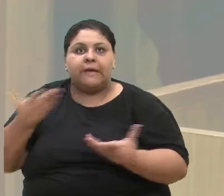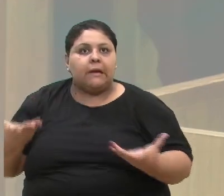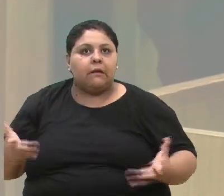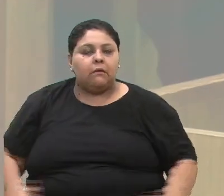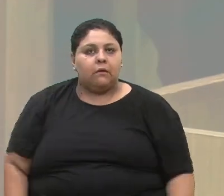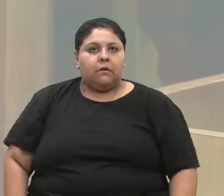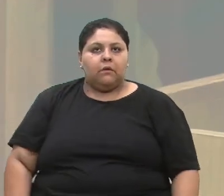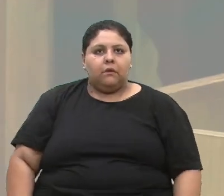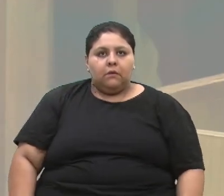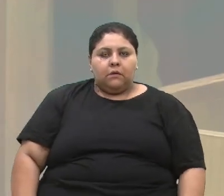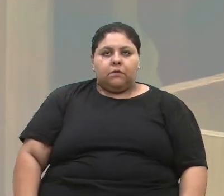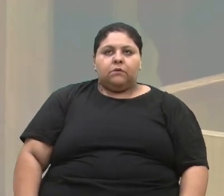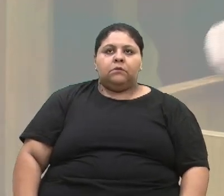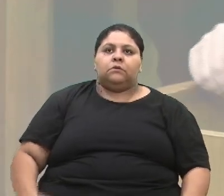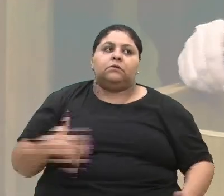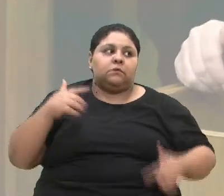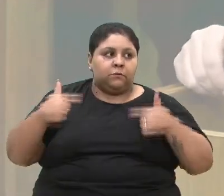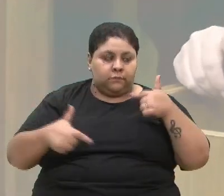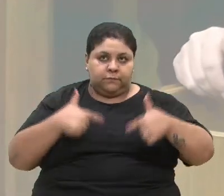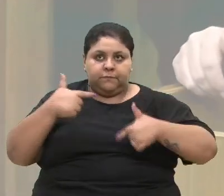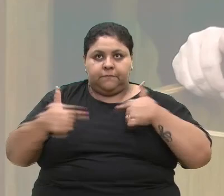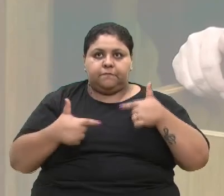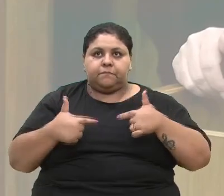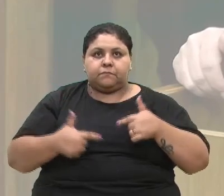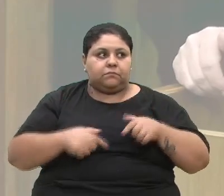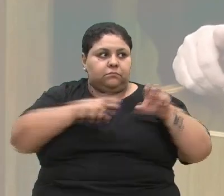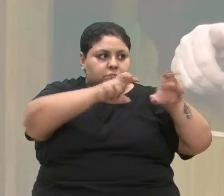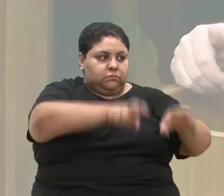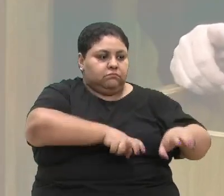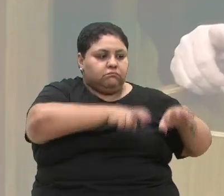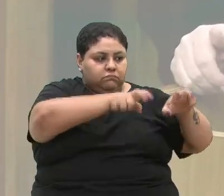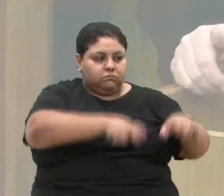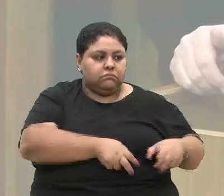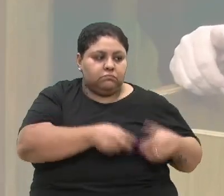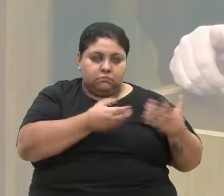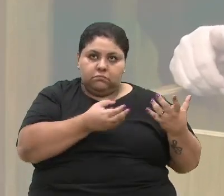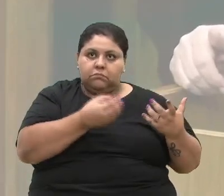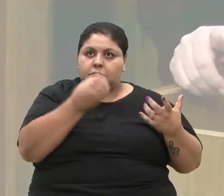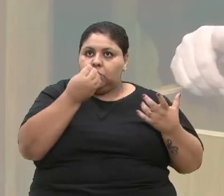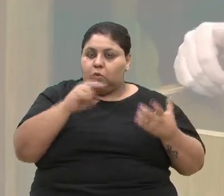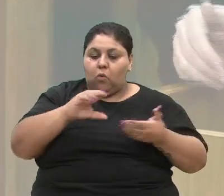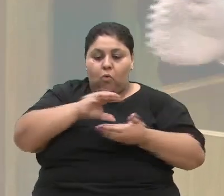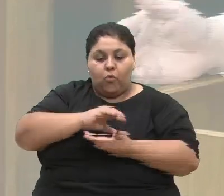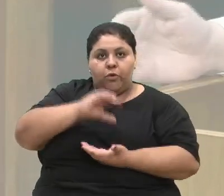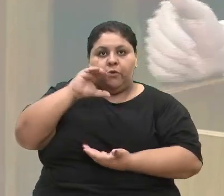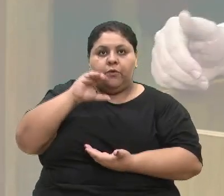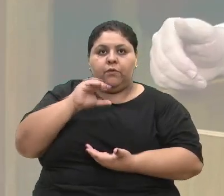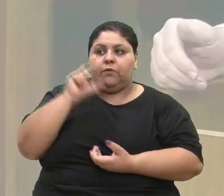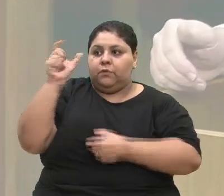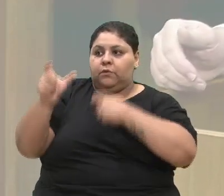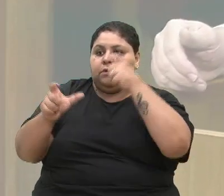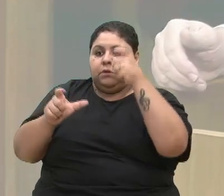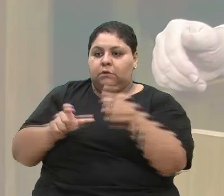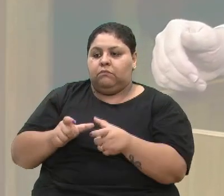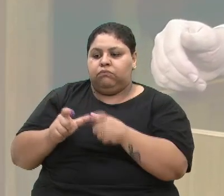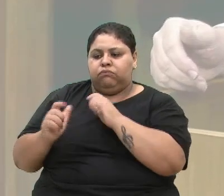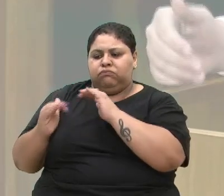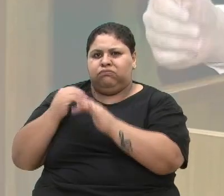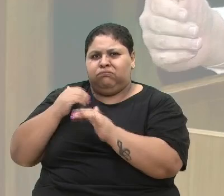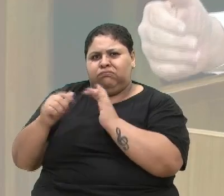Ou seja, o trabalhador que está na colônia, ou o idoso, a pessoa com pouca